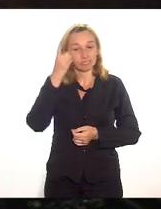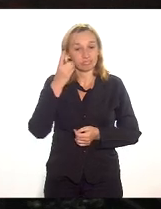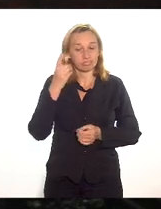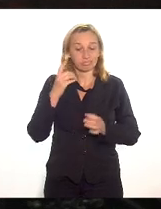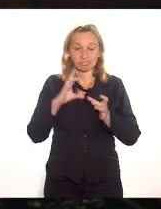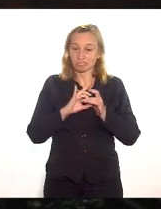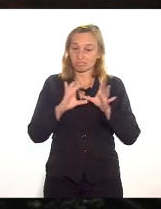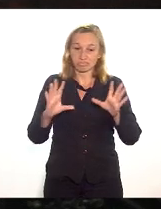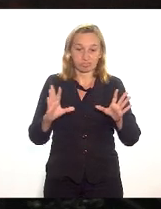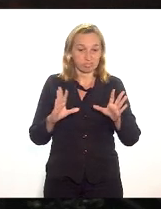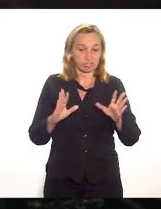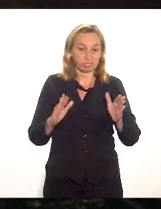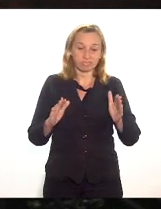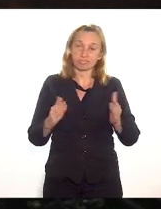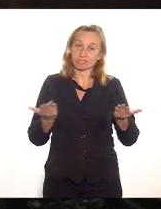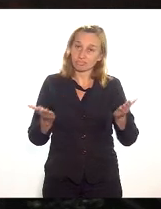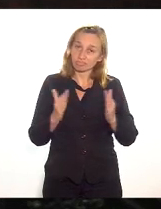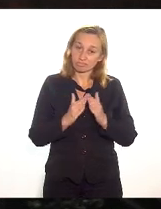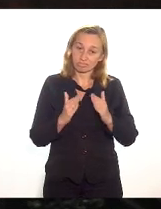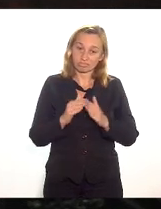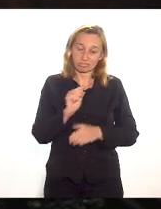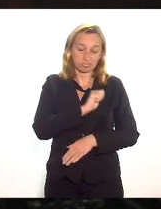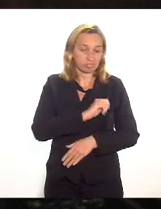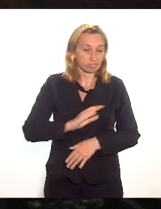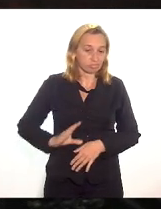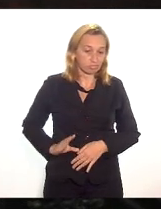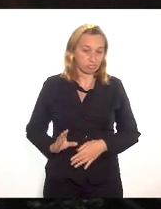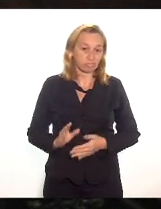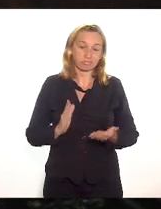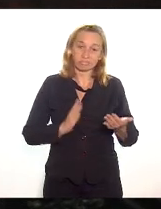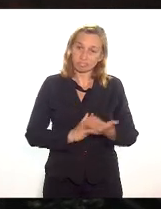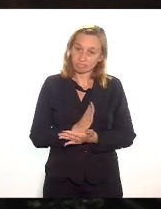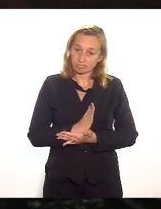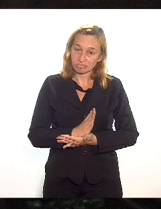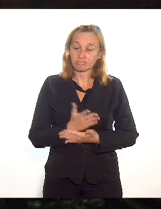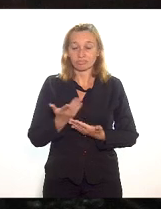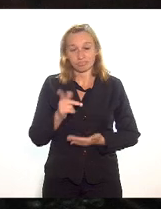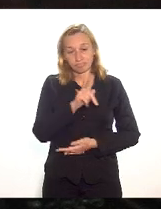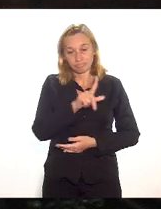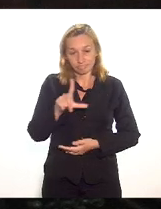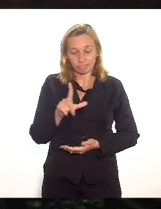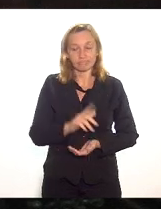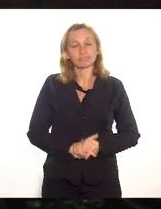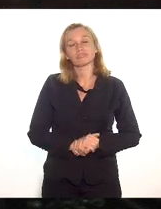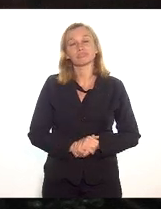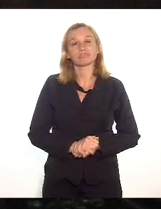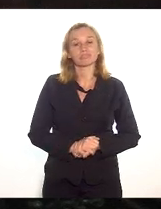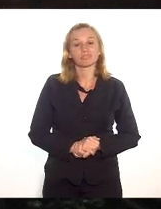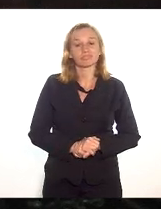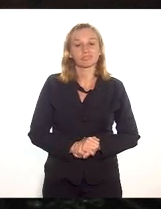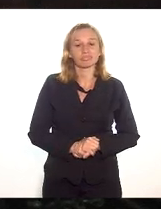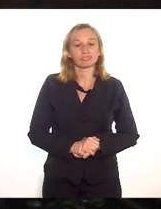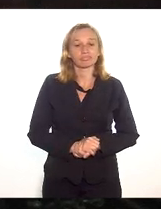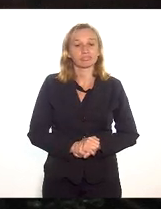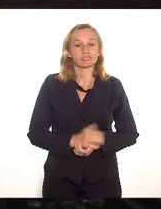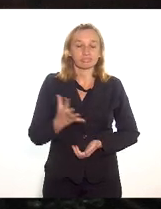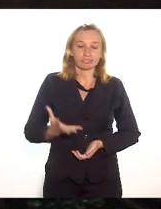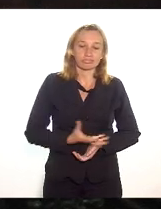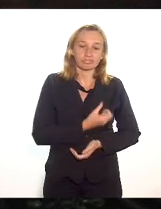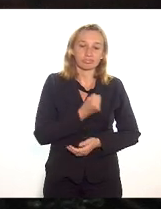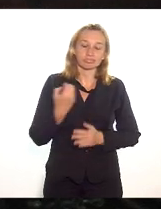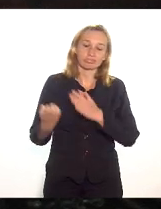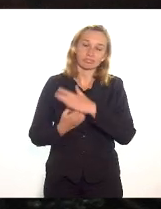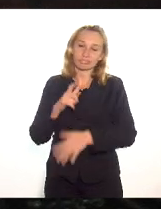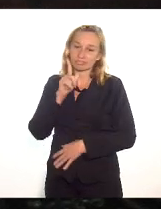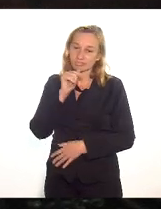condução do nosso presidente André Siciliano, aprovou esse PDL, que susta e salva a SEDAI